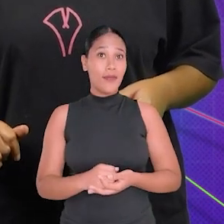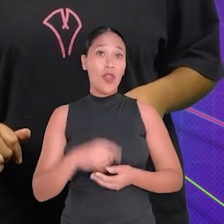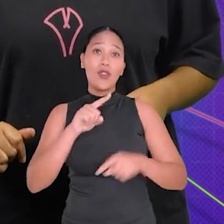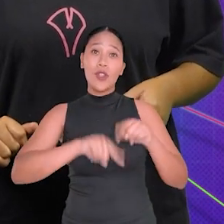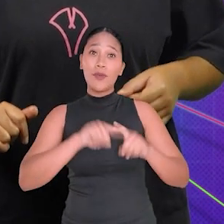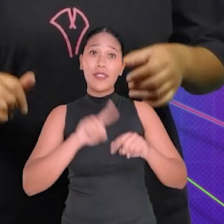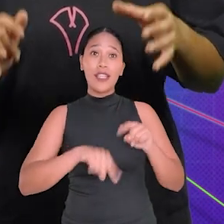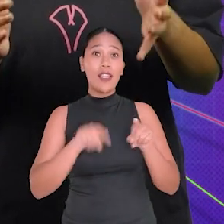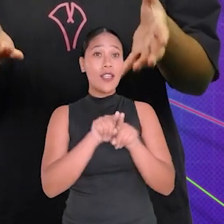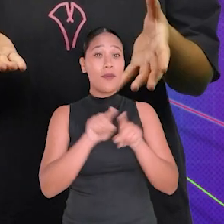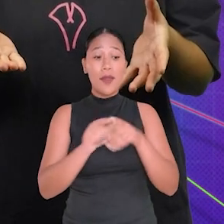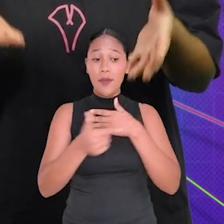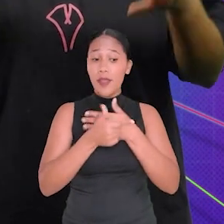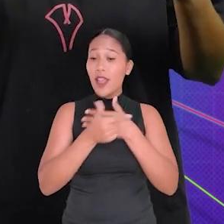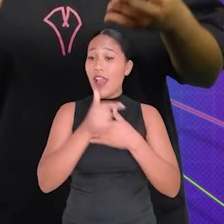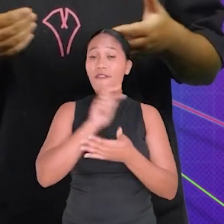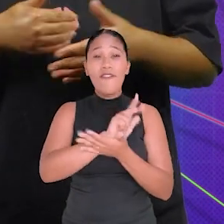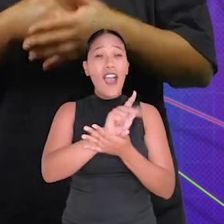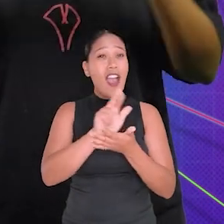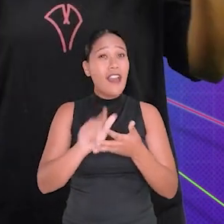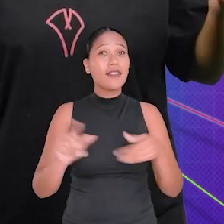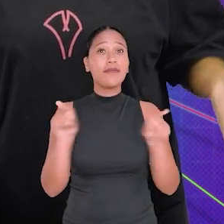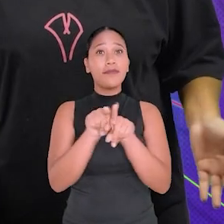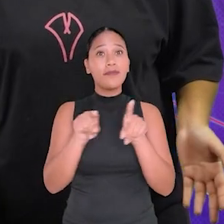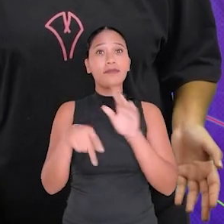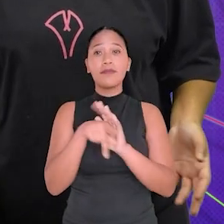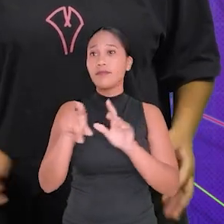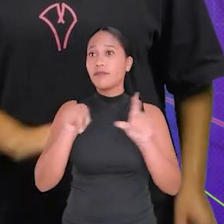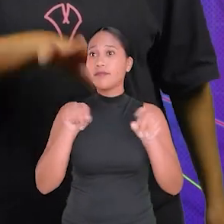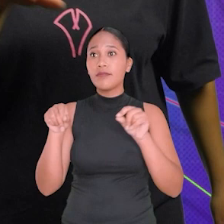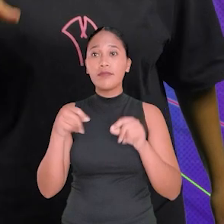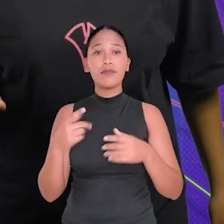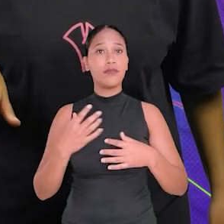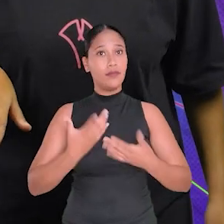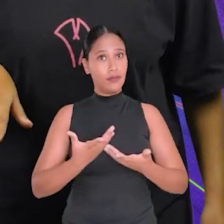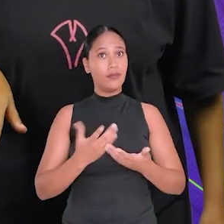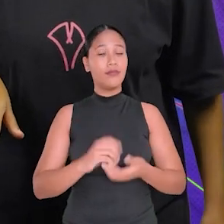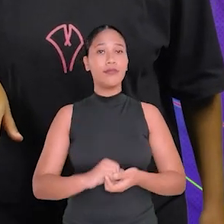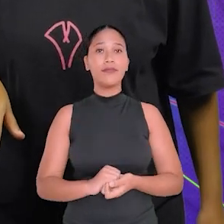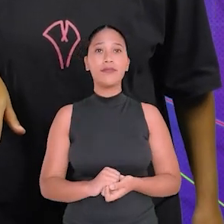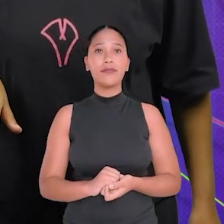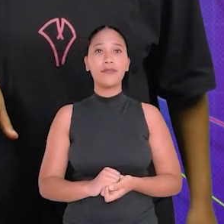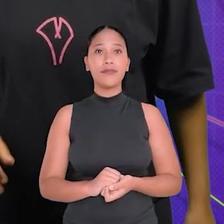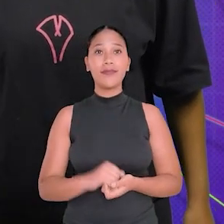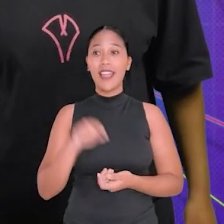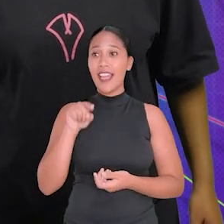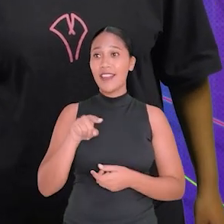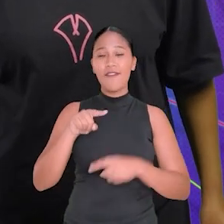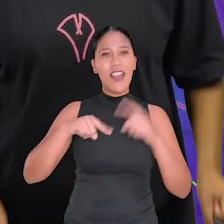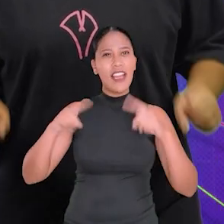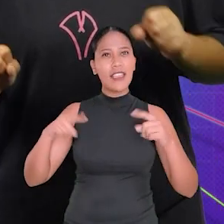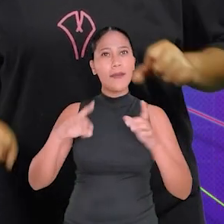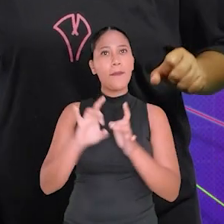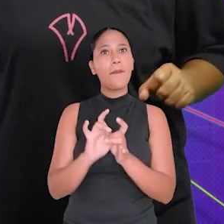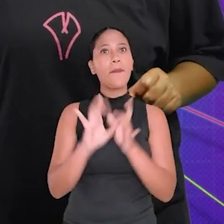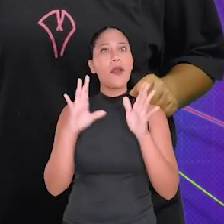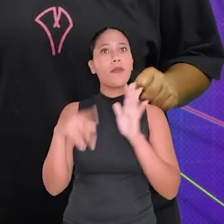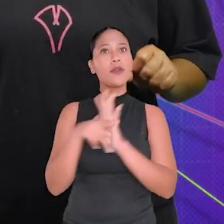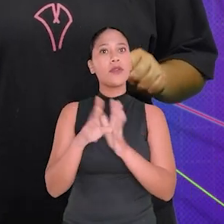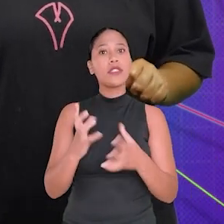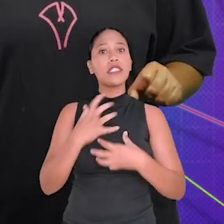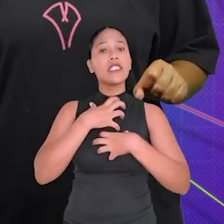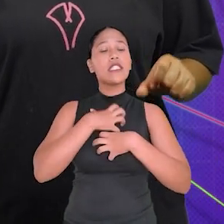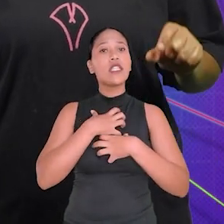com os outros. E os objetos e os personagens de várias formas também, com muitas opções de caminhos e estratégias. Essa